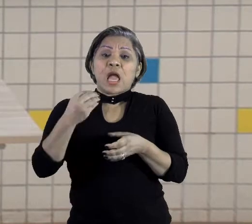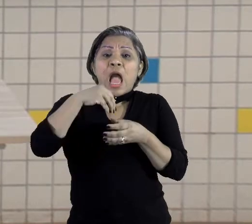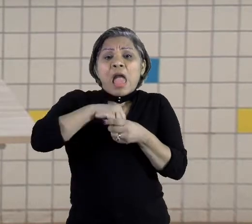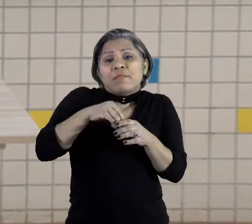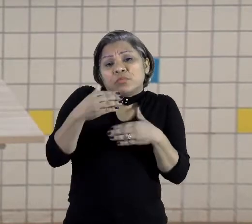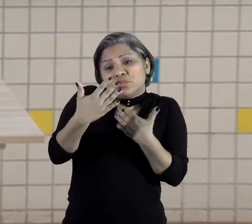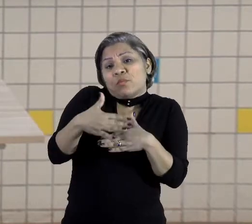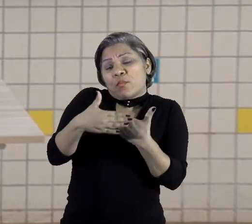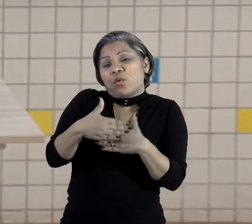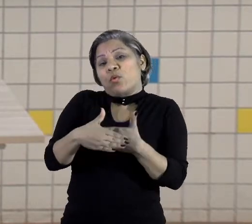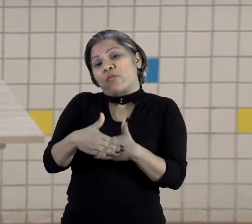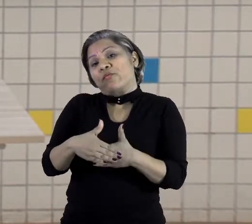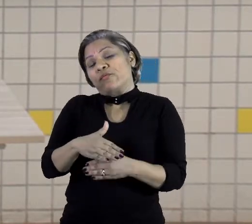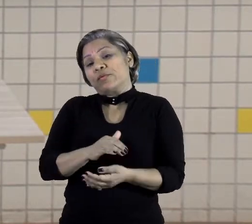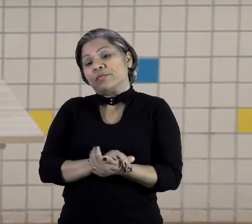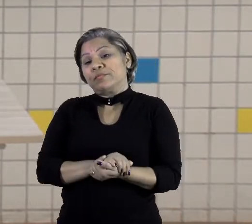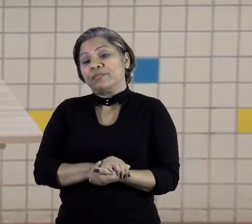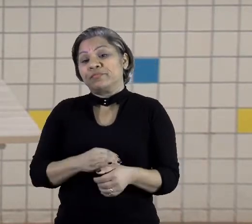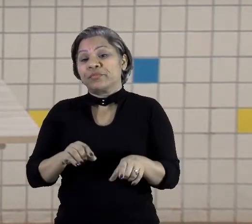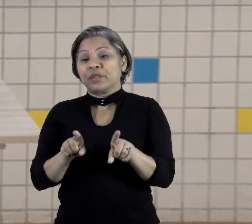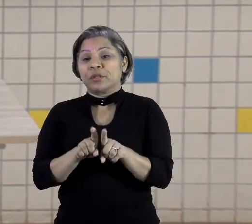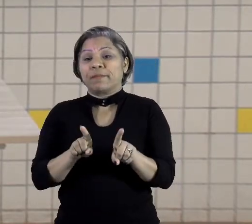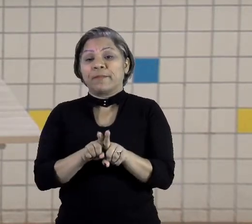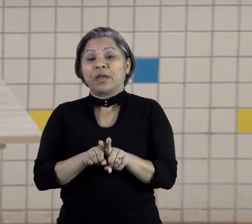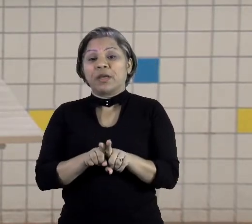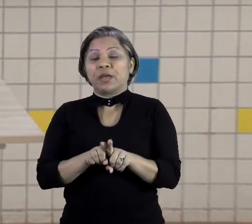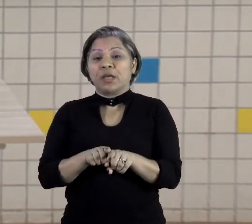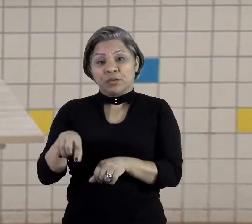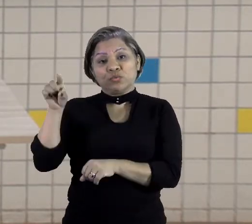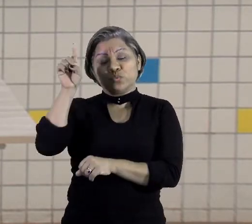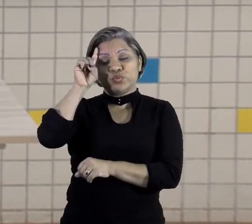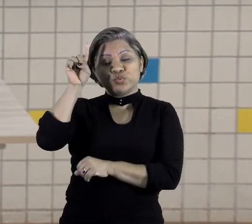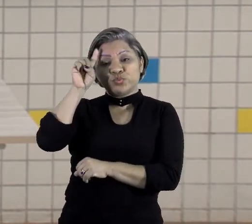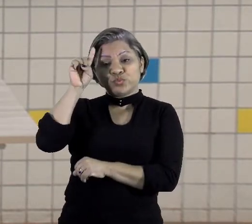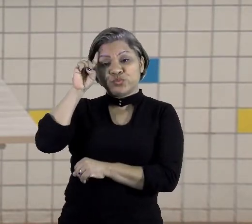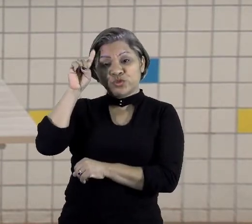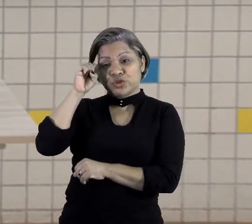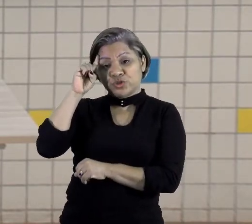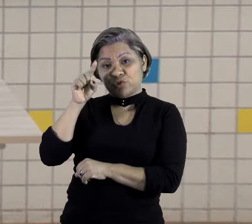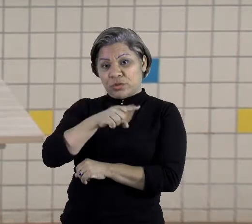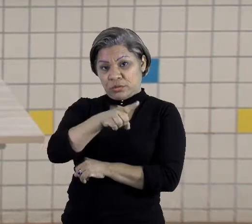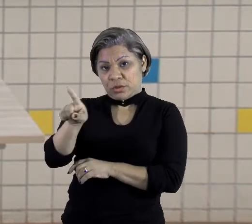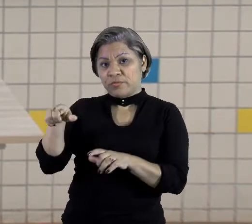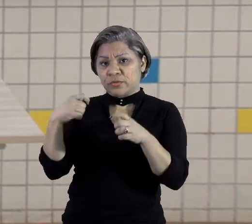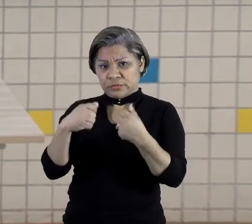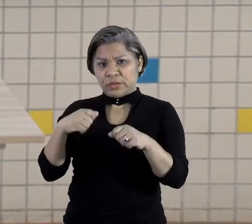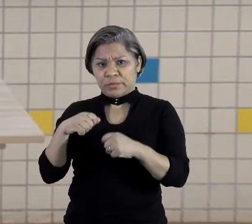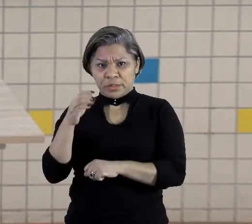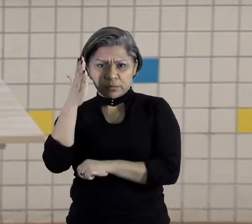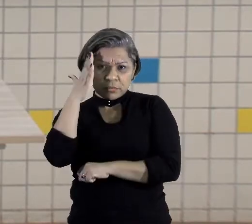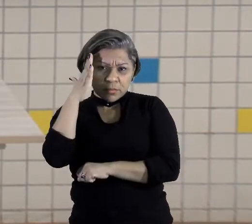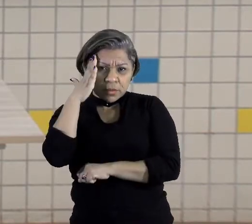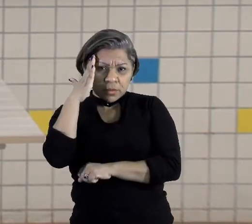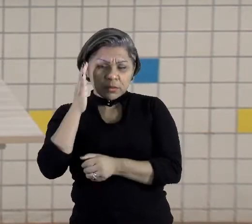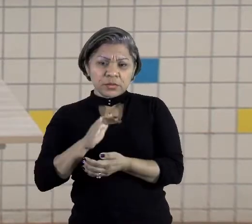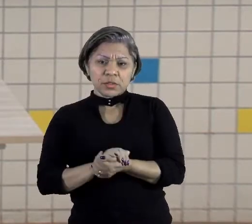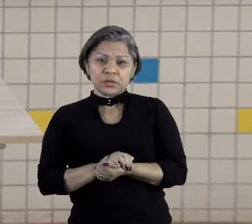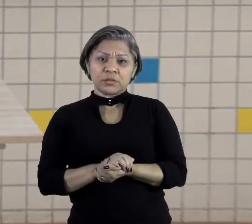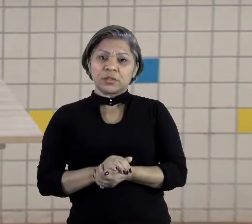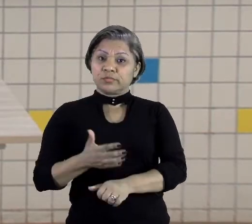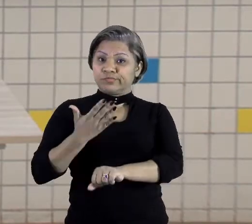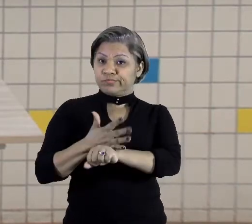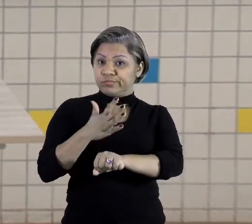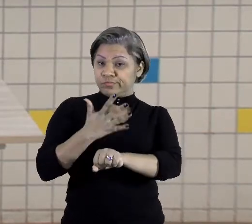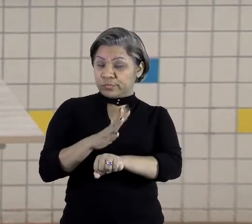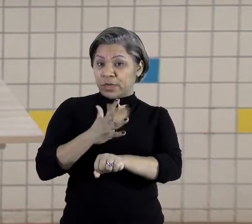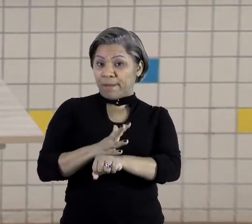provas, e também no dia a dia vocês precisam para entender na prática.